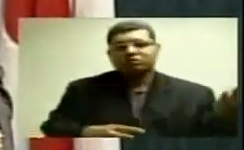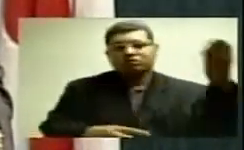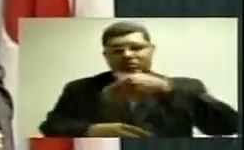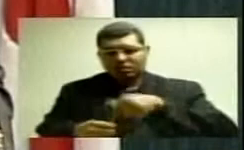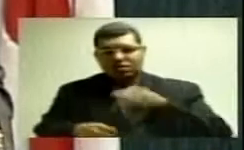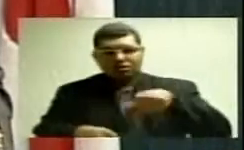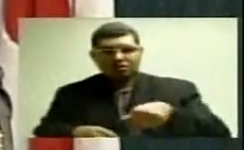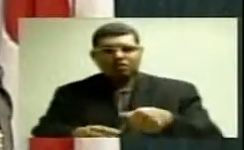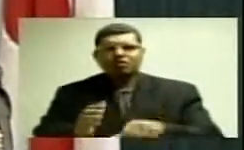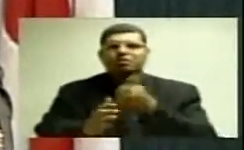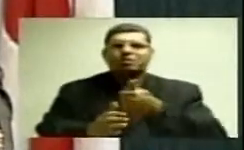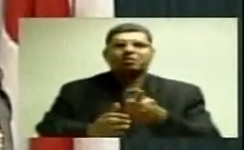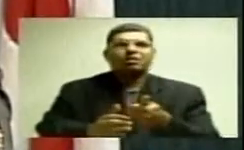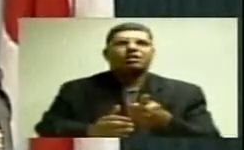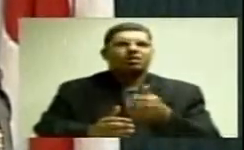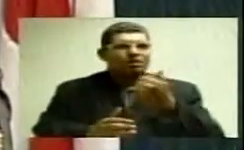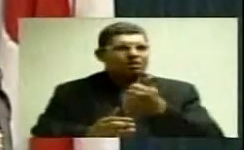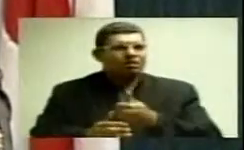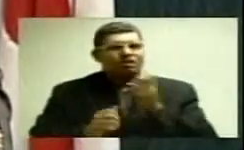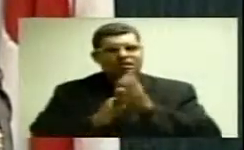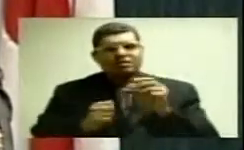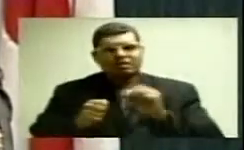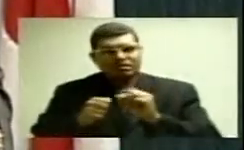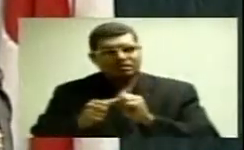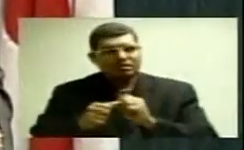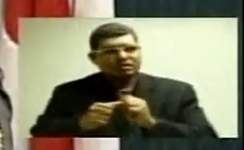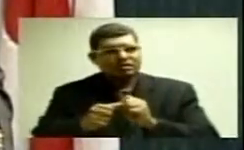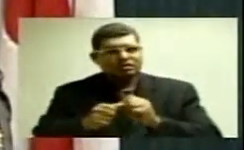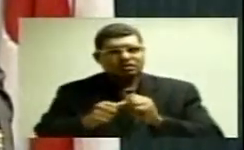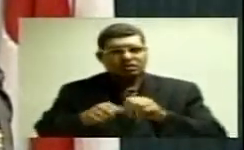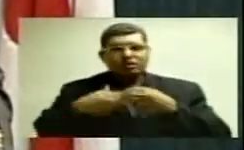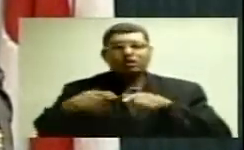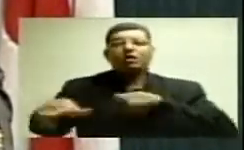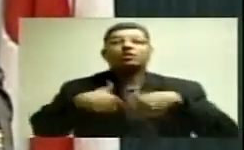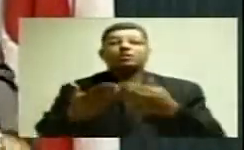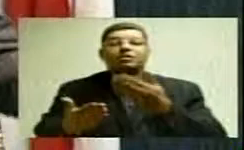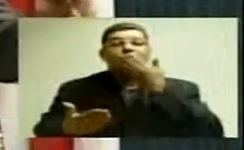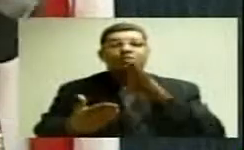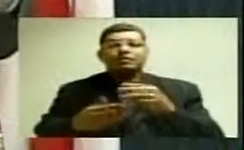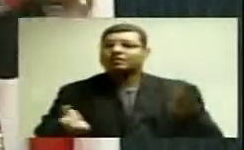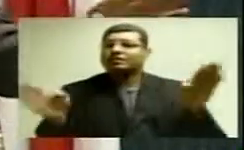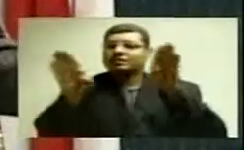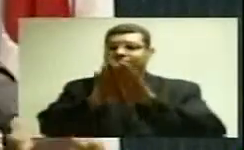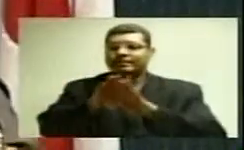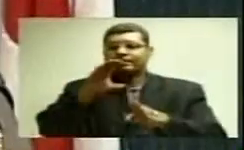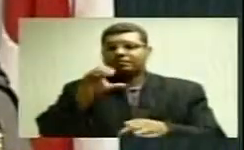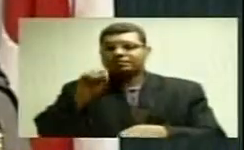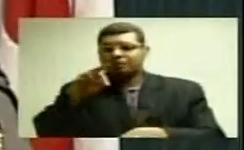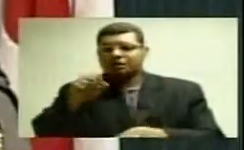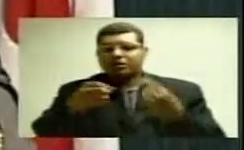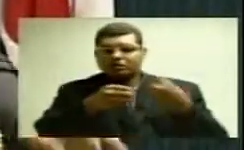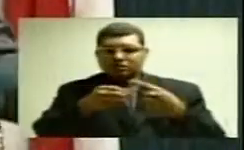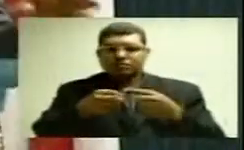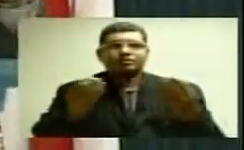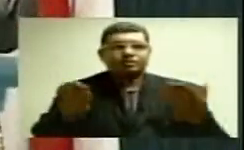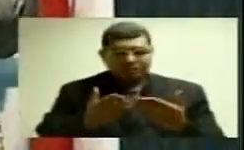nessa casa, no primeiro repasse que a Assembleia fez, o compromisso era o quê? Era não fechar as comarcas no interior.